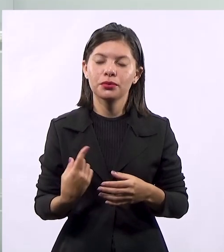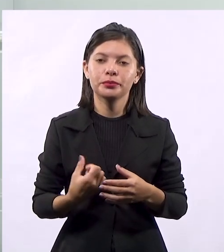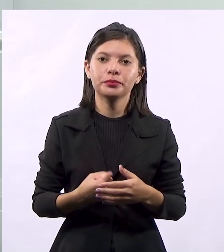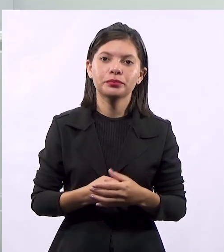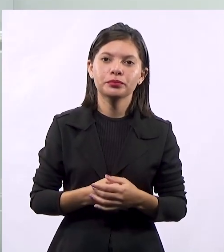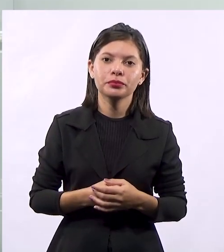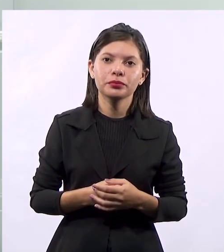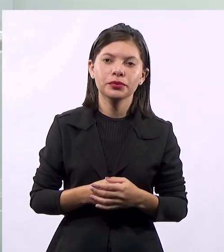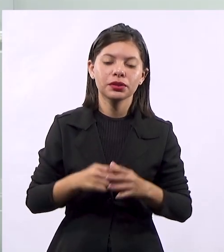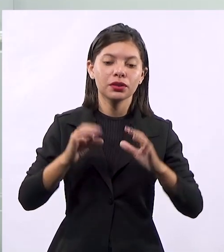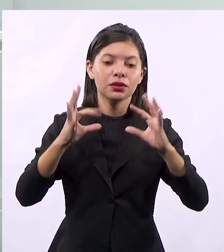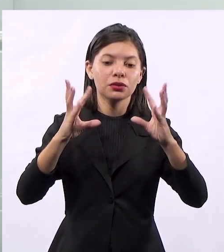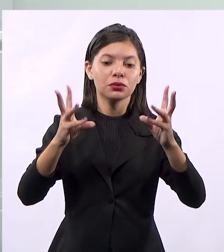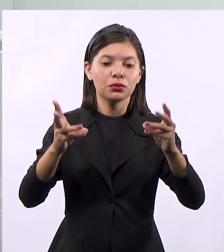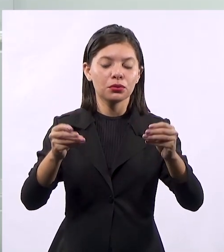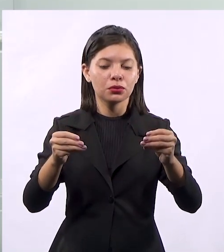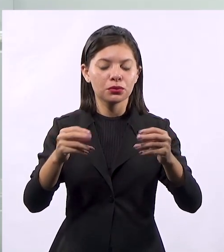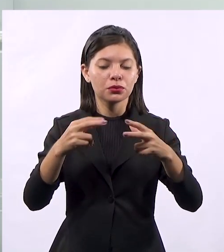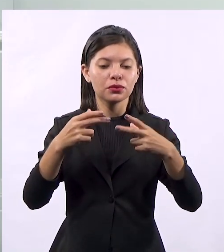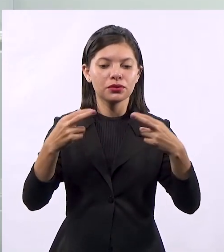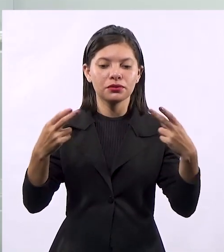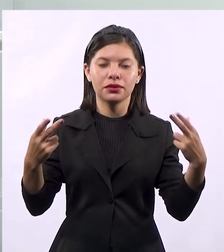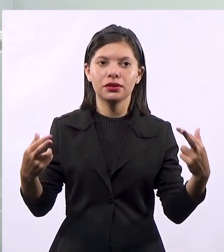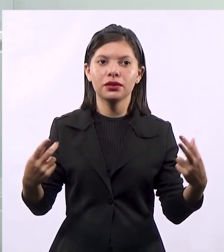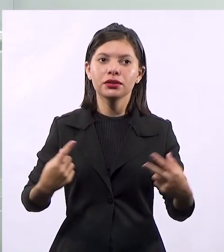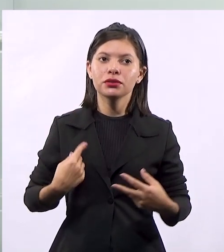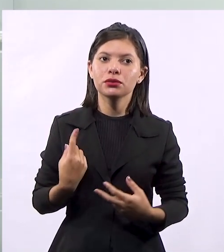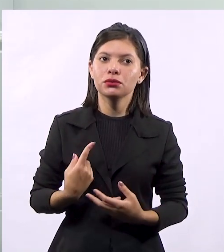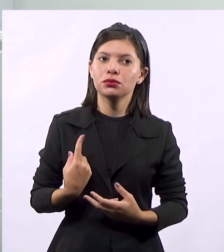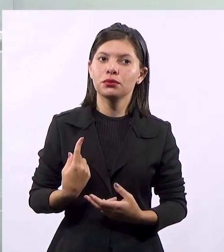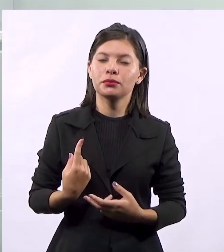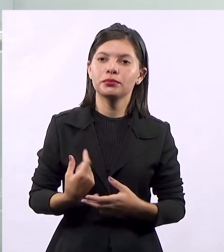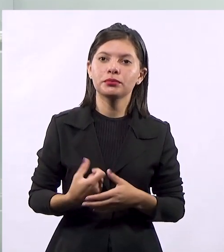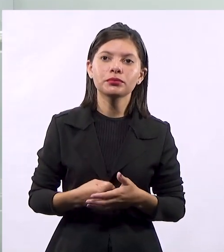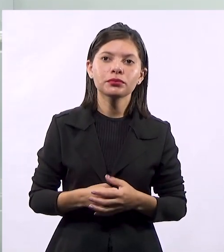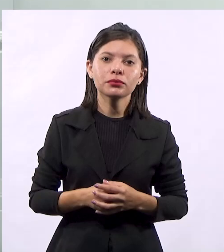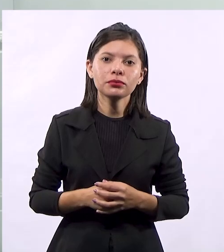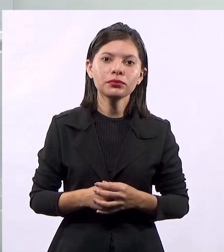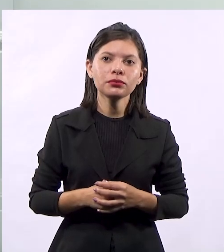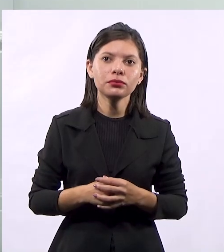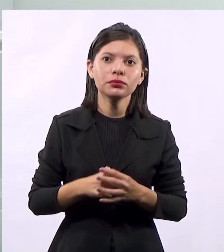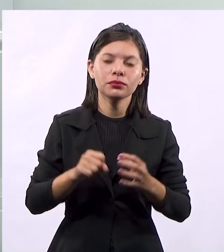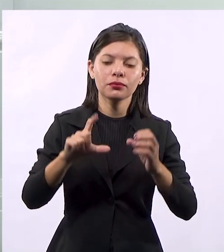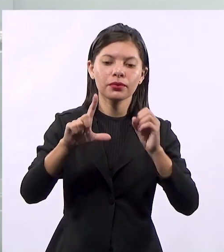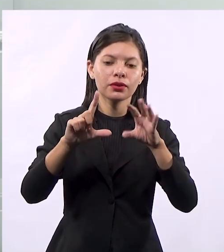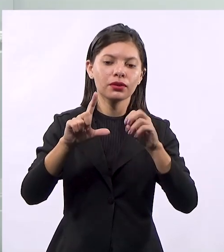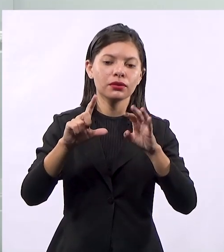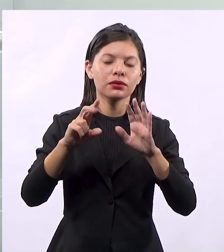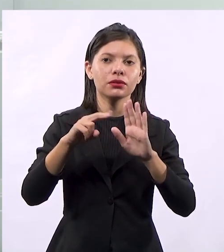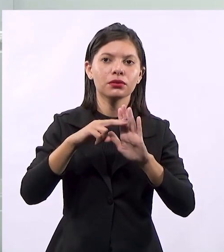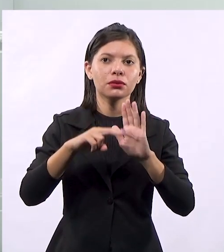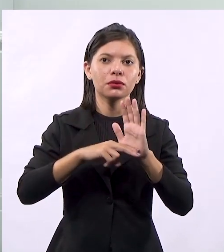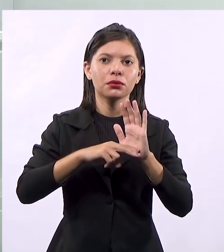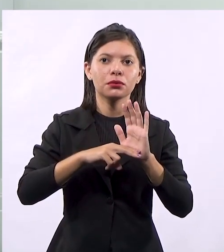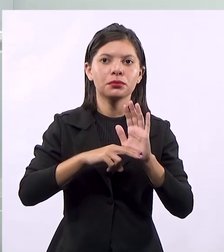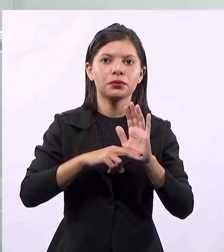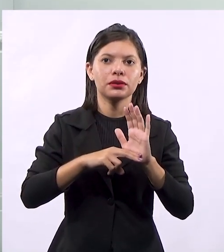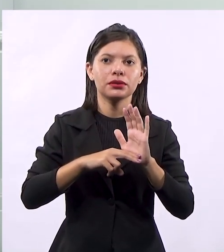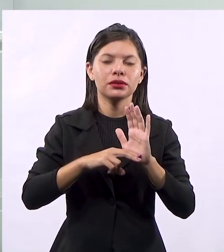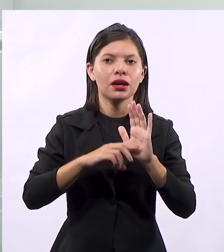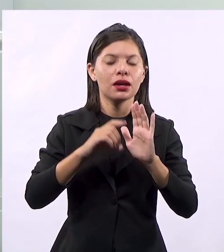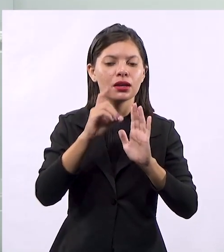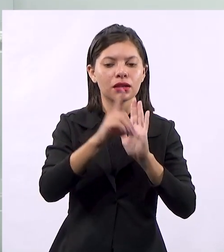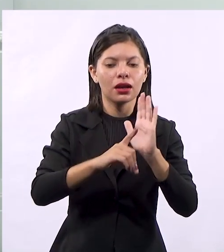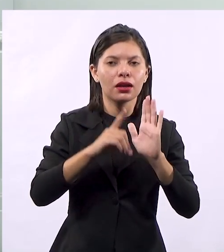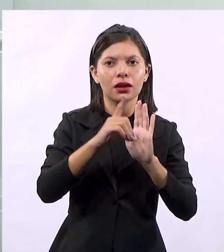de escolha do representante de turma, certo? Então, ela vai saindo do que é geral para o particular.